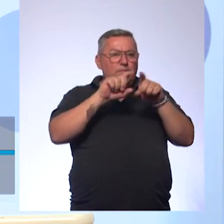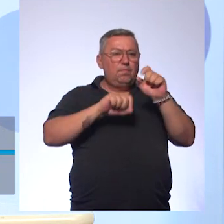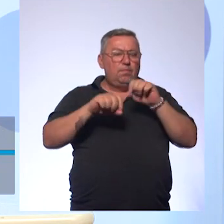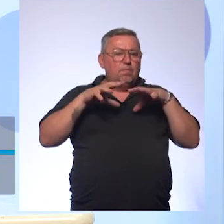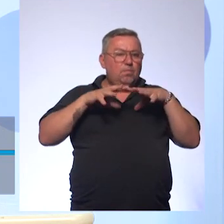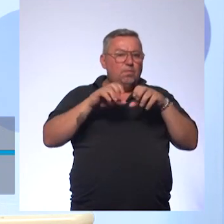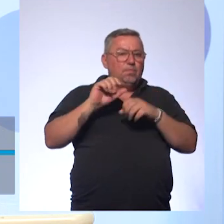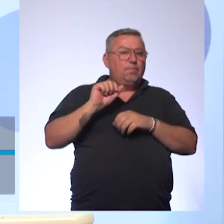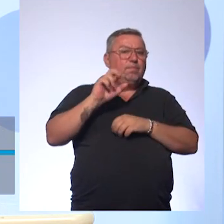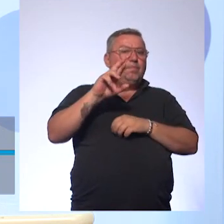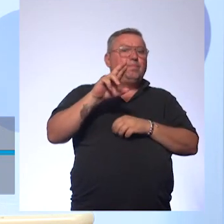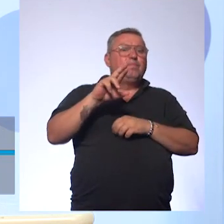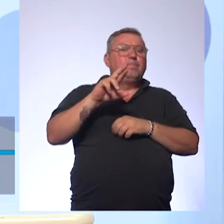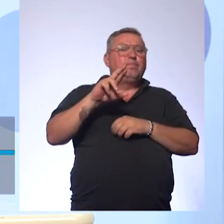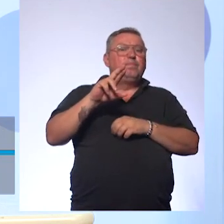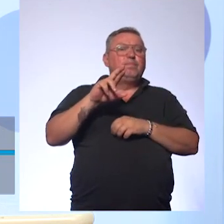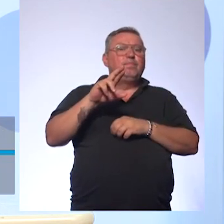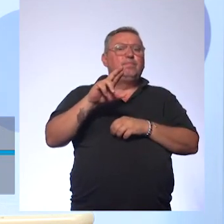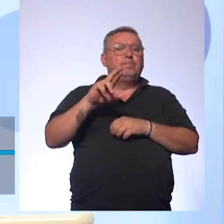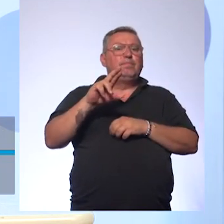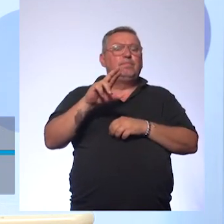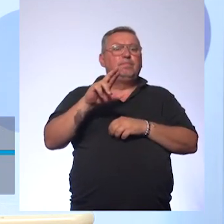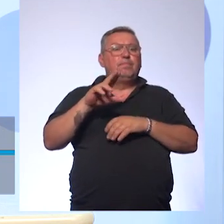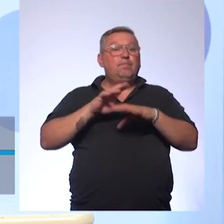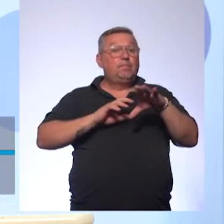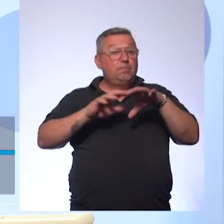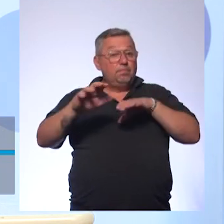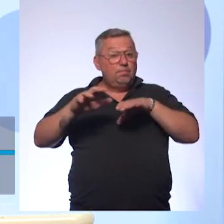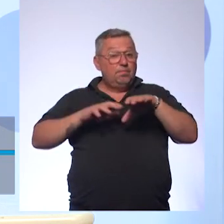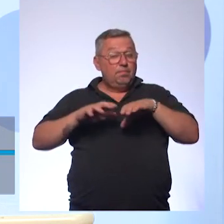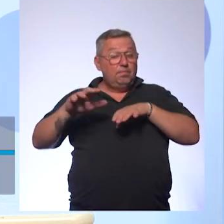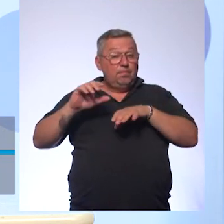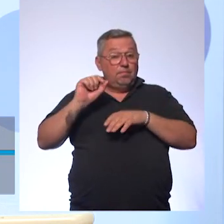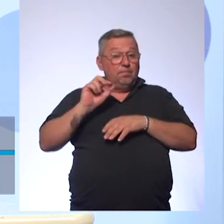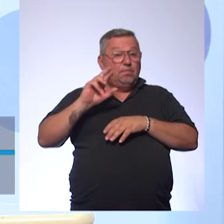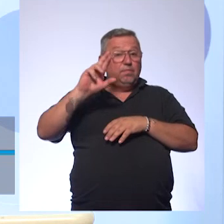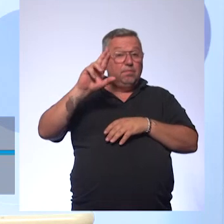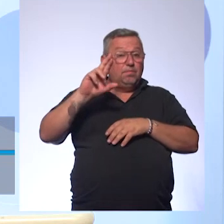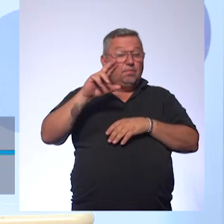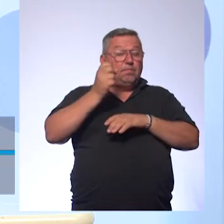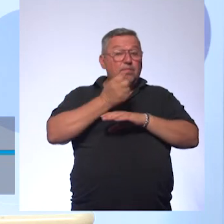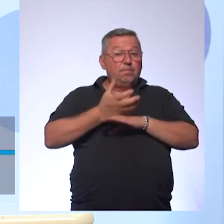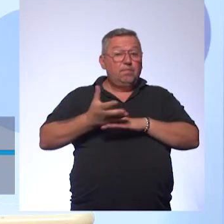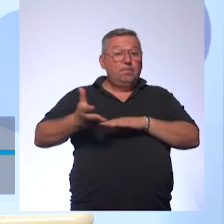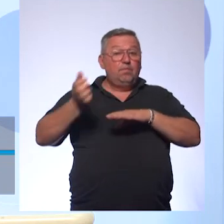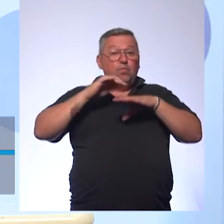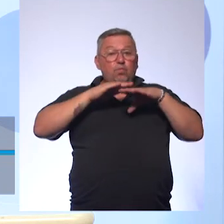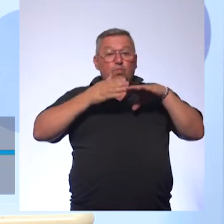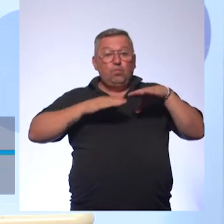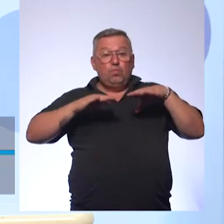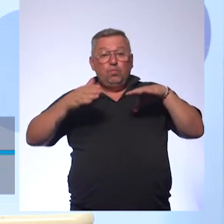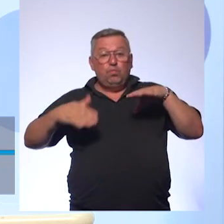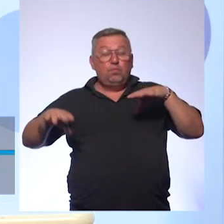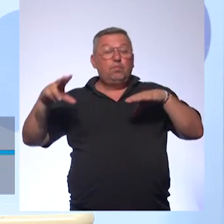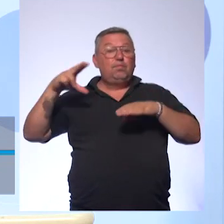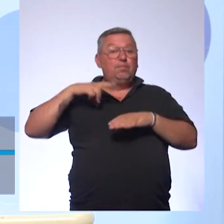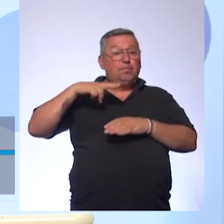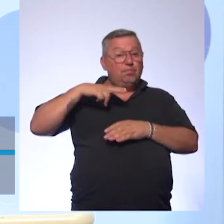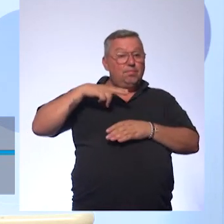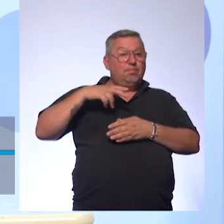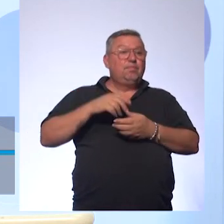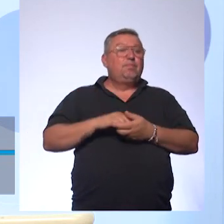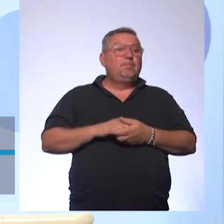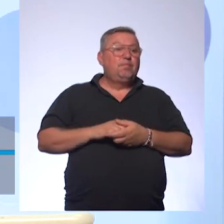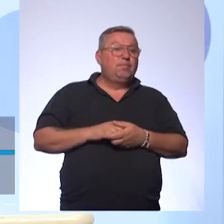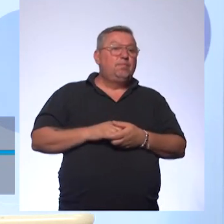O clima local é influenciado por fatores como latitude, altitude, distância, proximidade do mar,